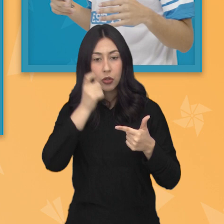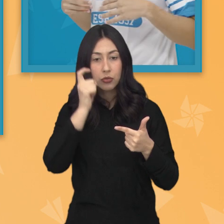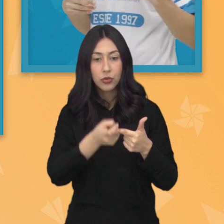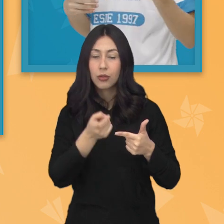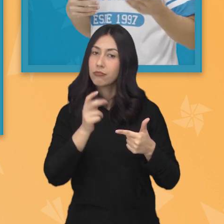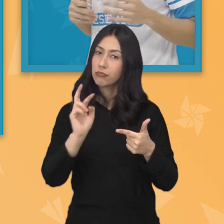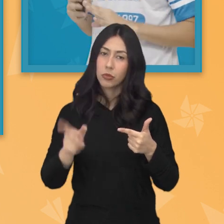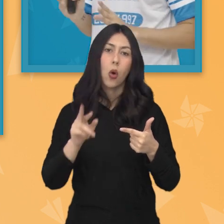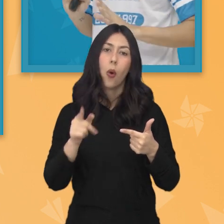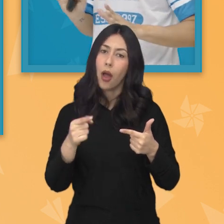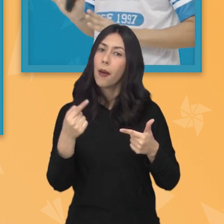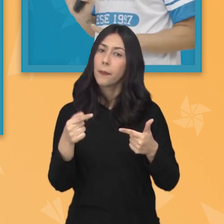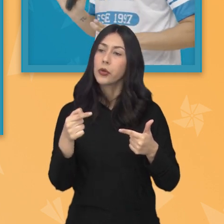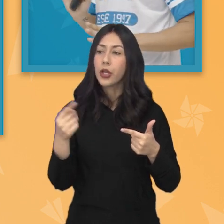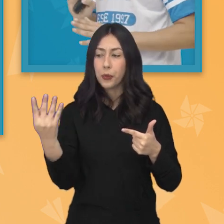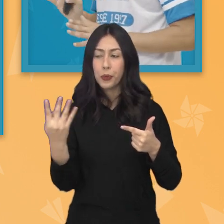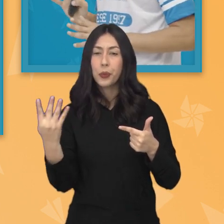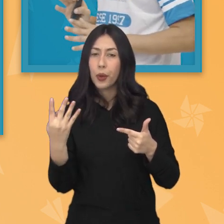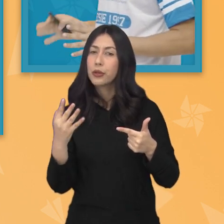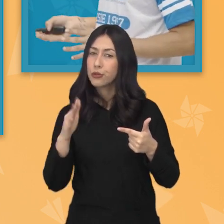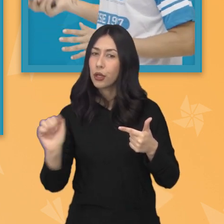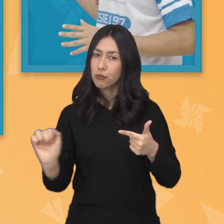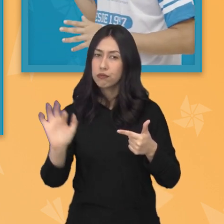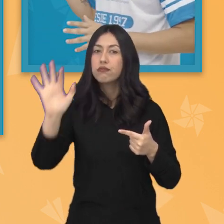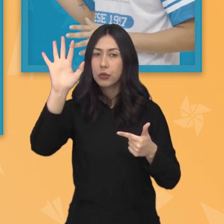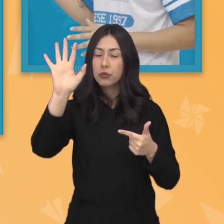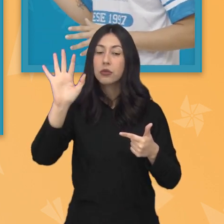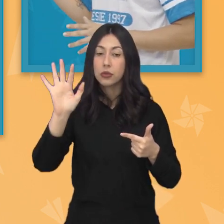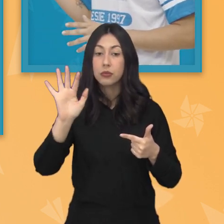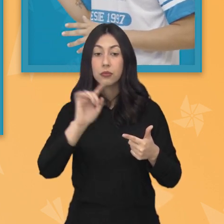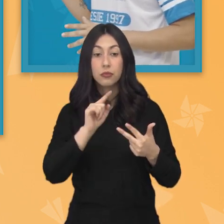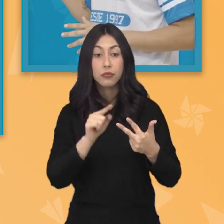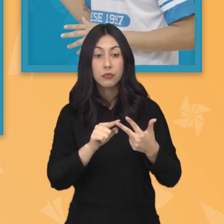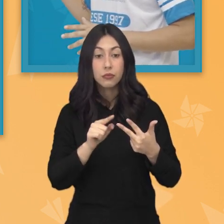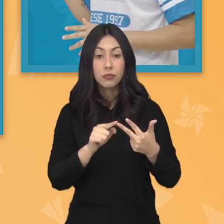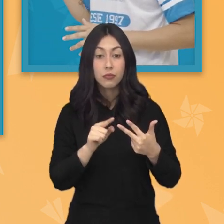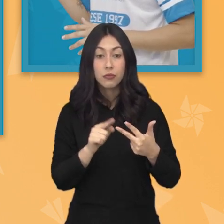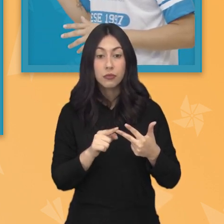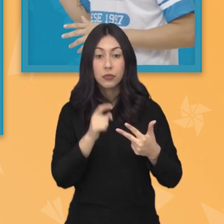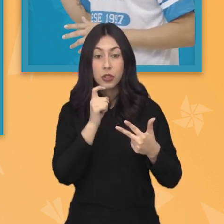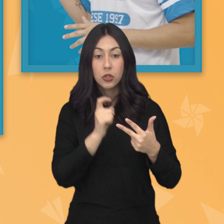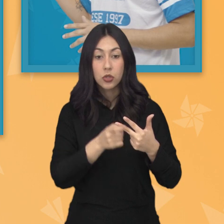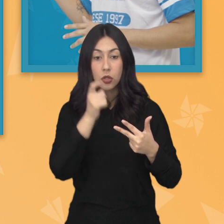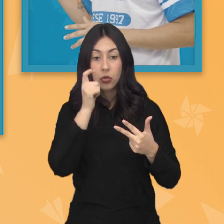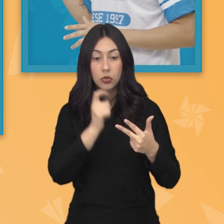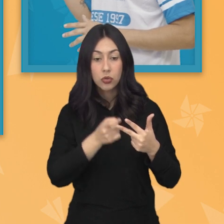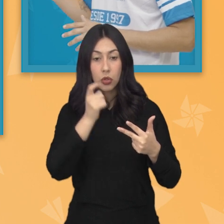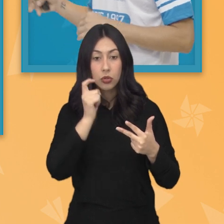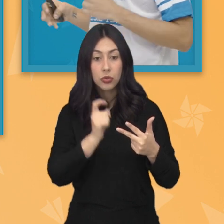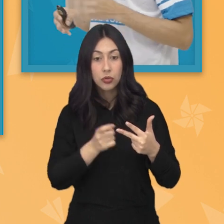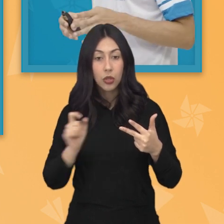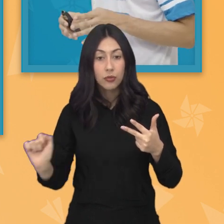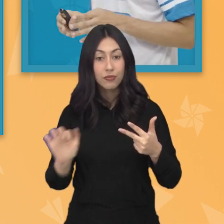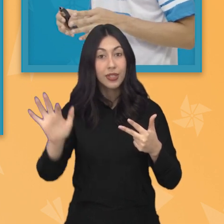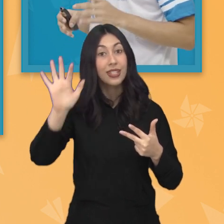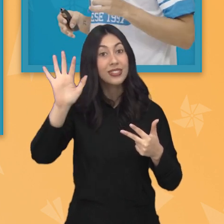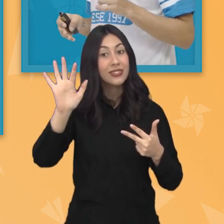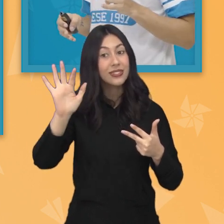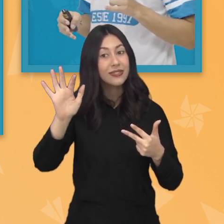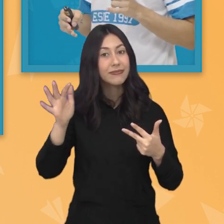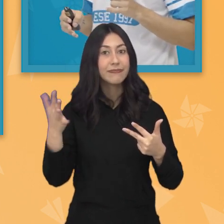Não, a gente viu que na quarta etapa ele já estava ali no seu estado gasoso, né? Na C, sólido,